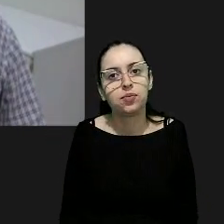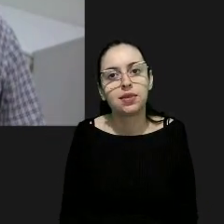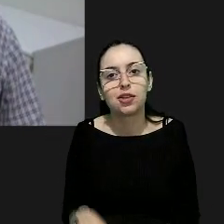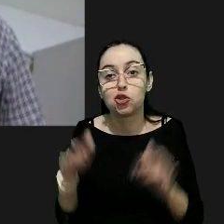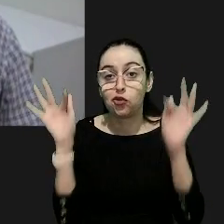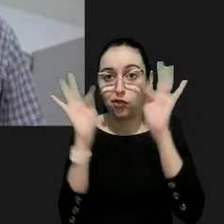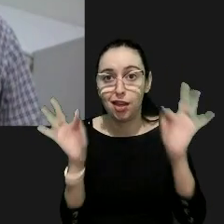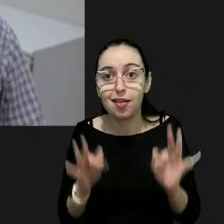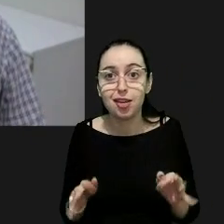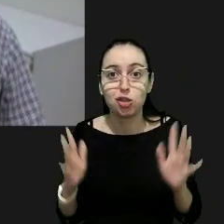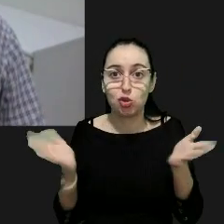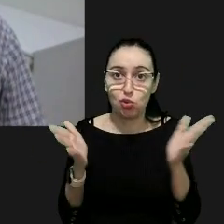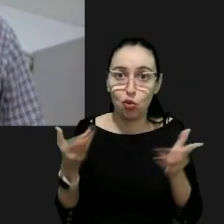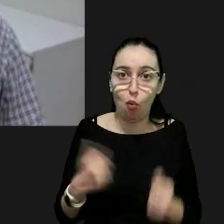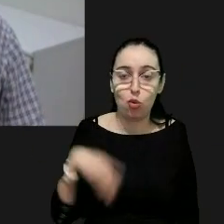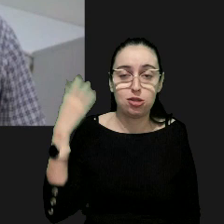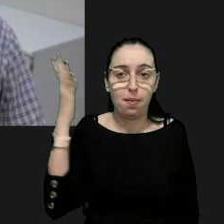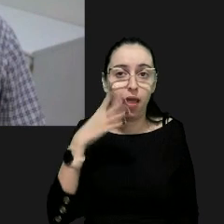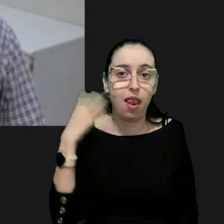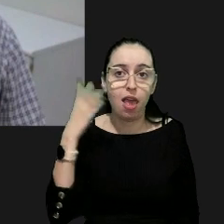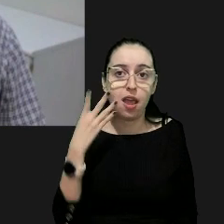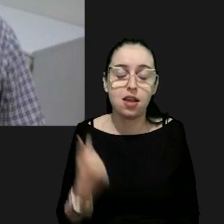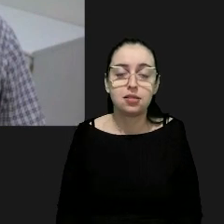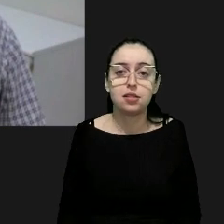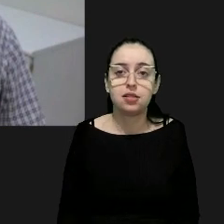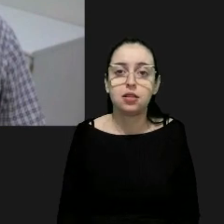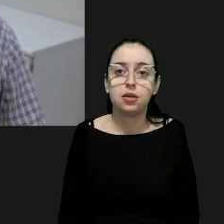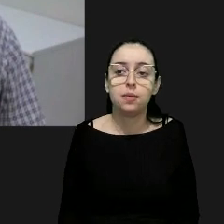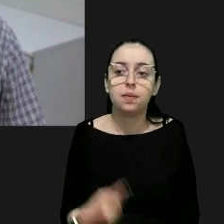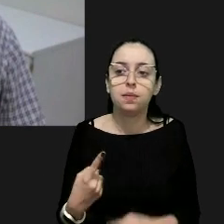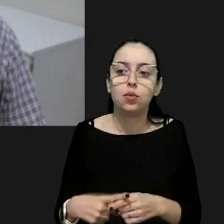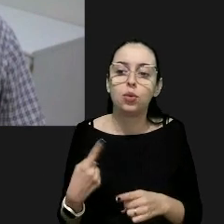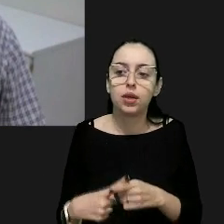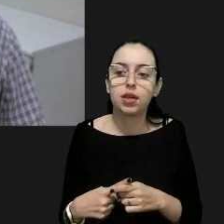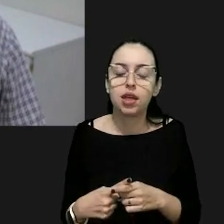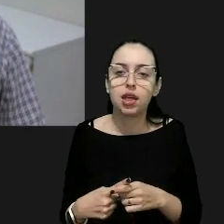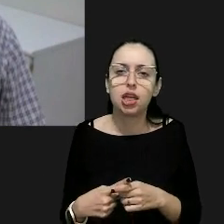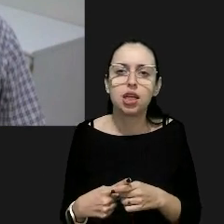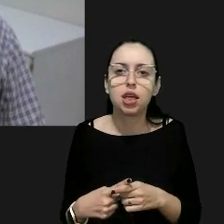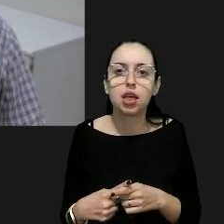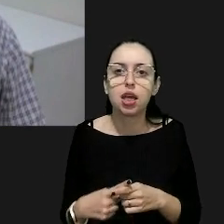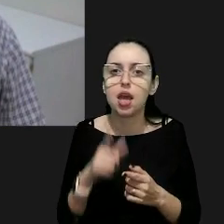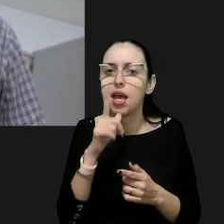sei, mas por isso que eu fico feliz de estar aqui hoje com vocês. Porque